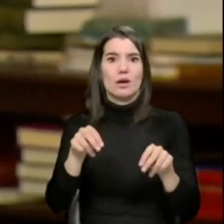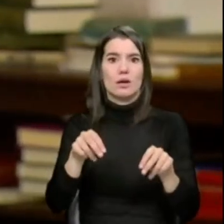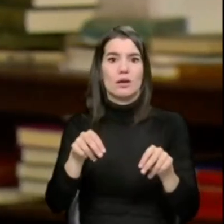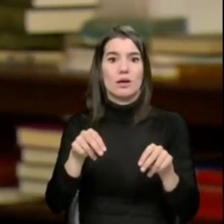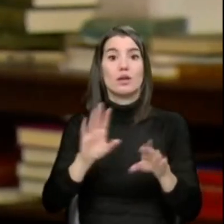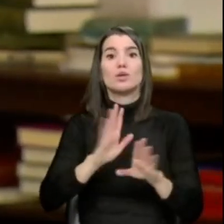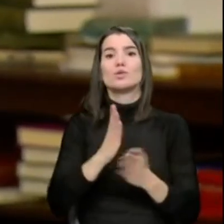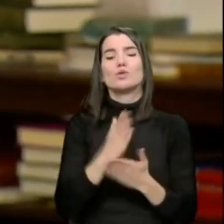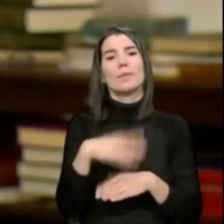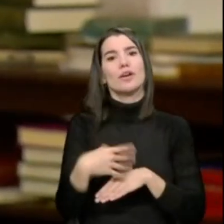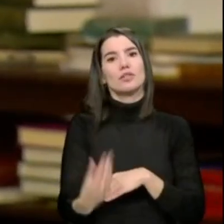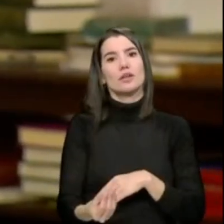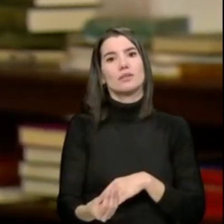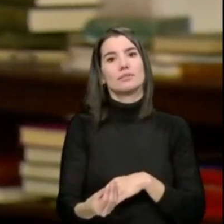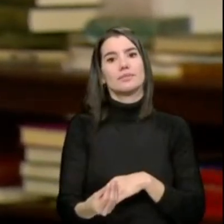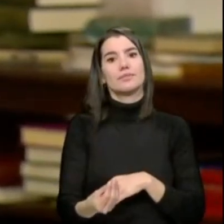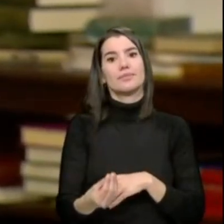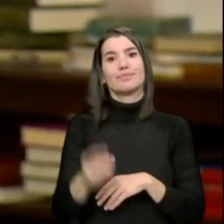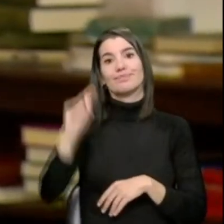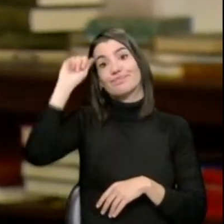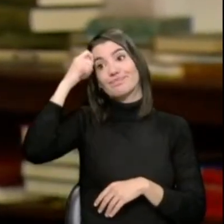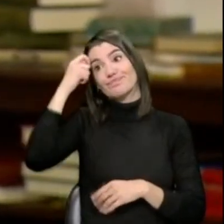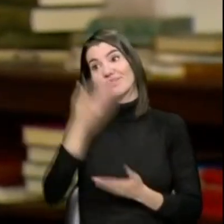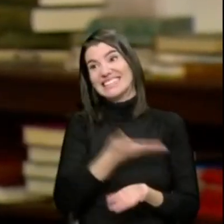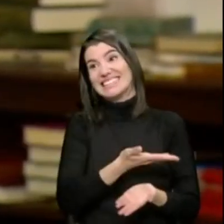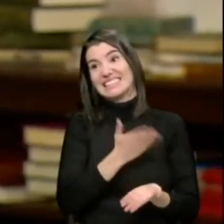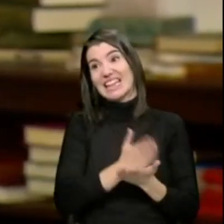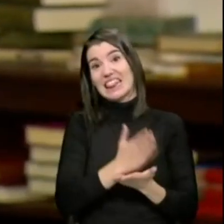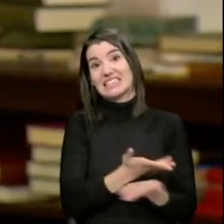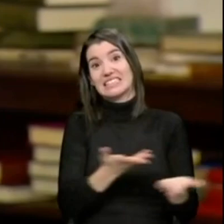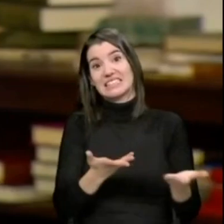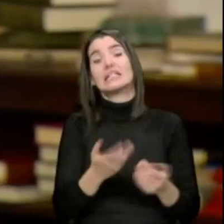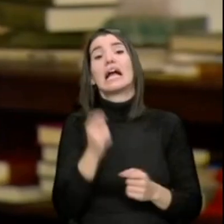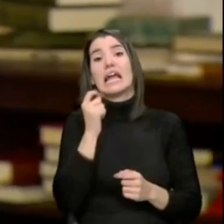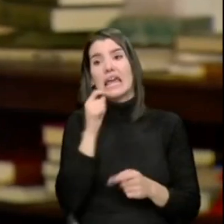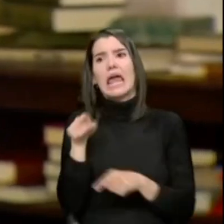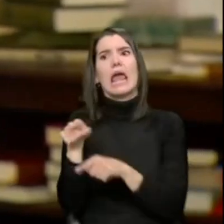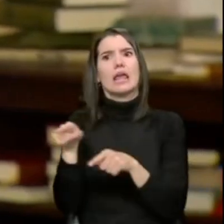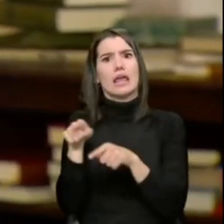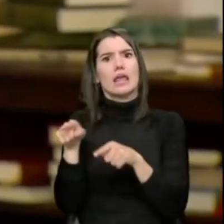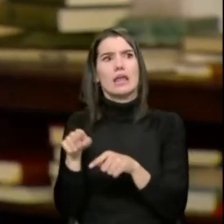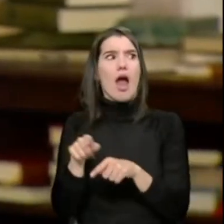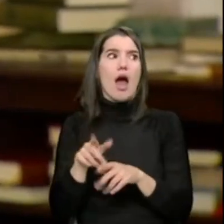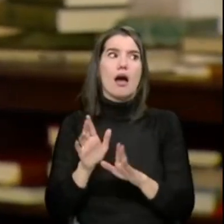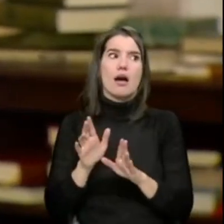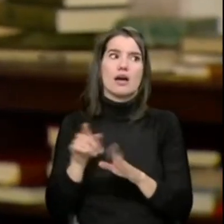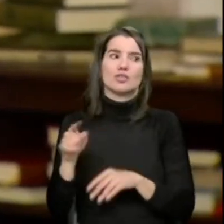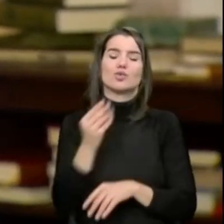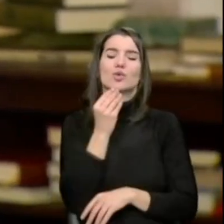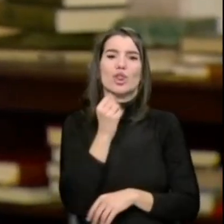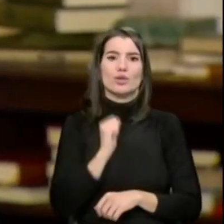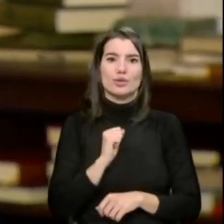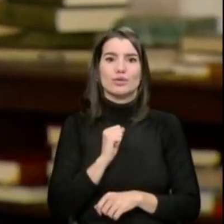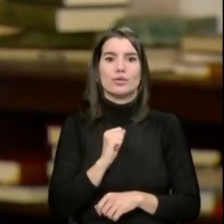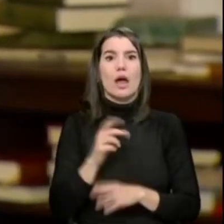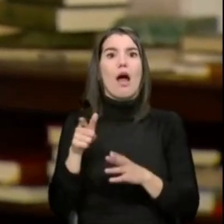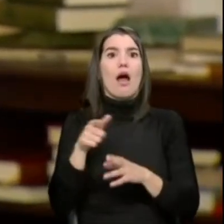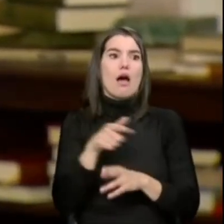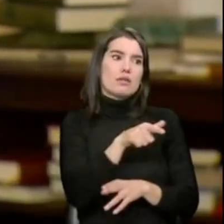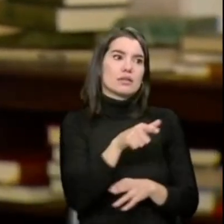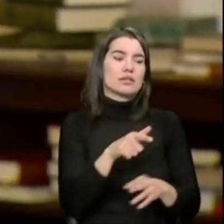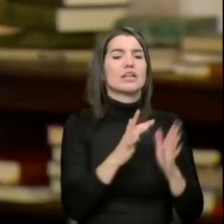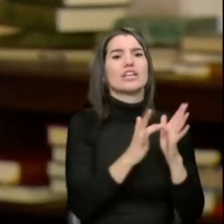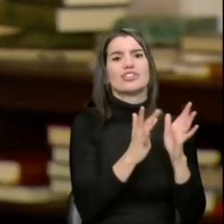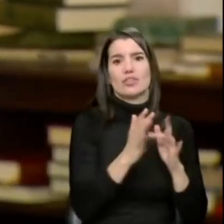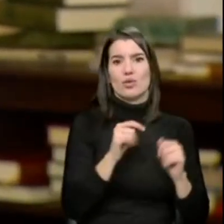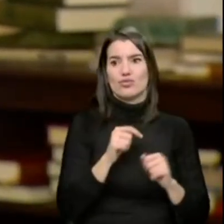consultadas mais tarde, quando o prejuízo está feito, e então vamos olhar quem é que eles são. Eles são judeus. Eles são cristãos. Eles